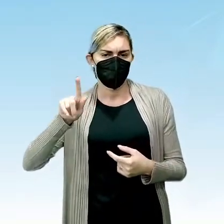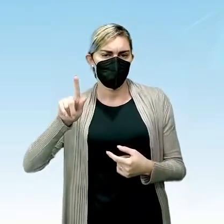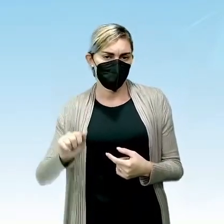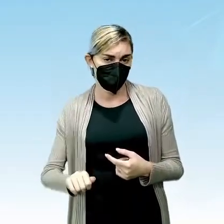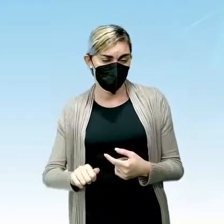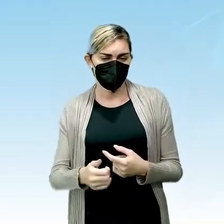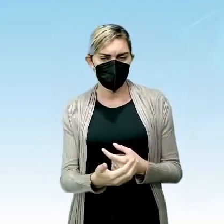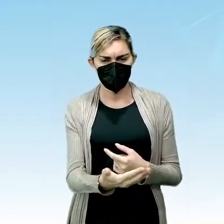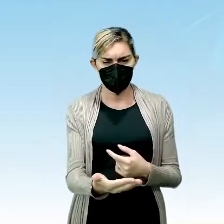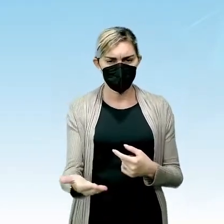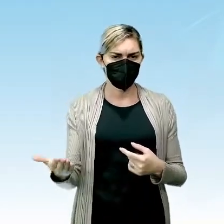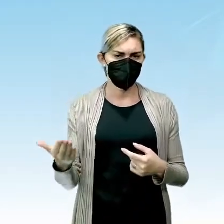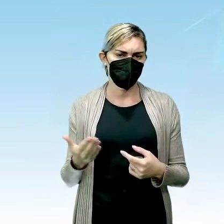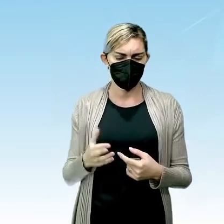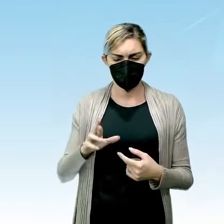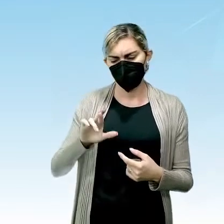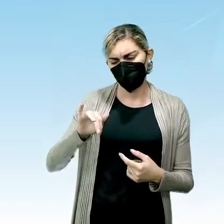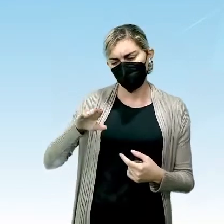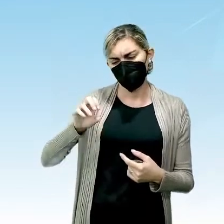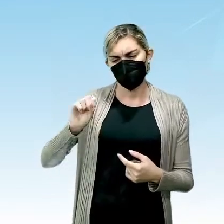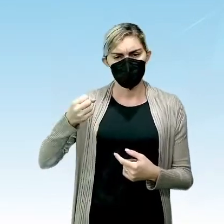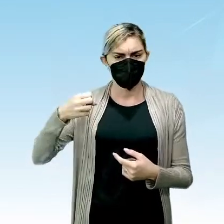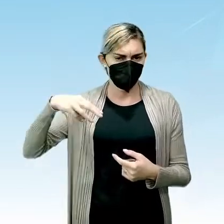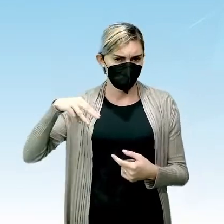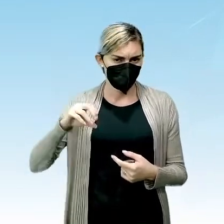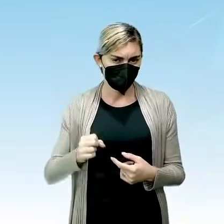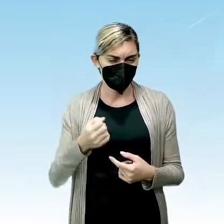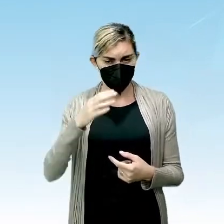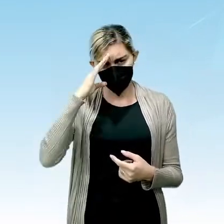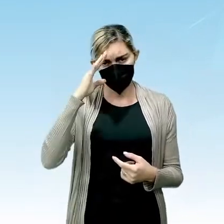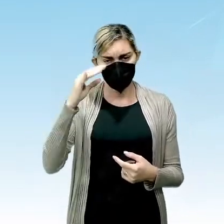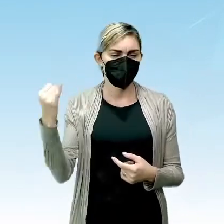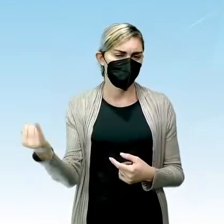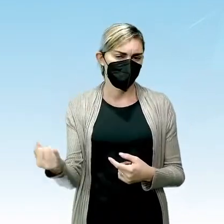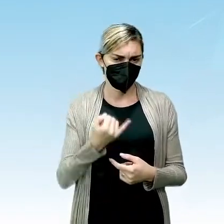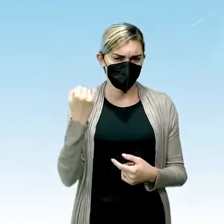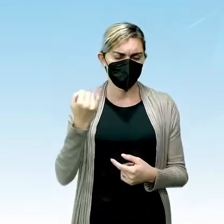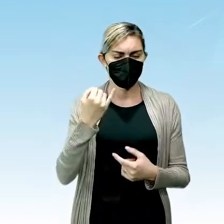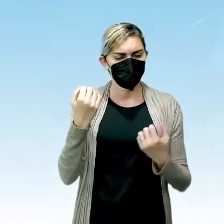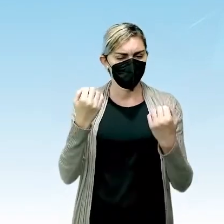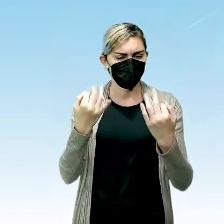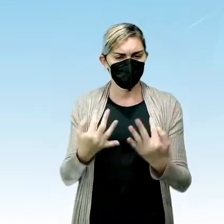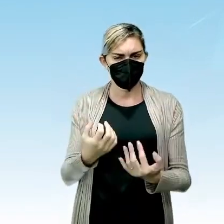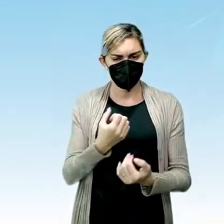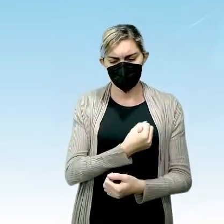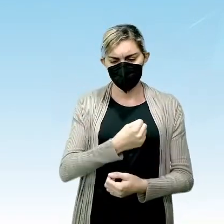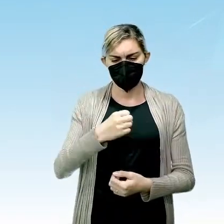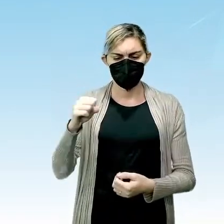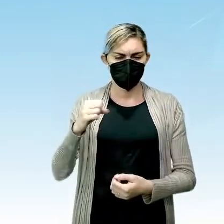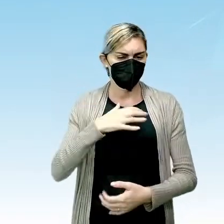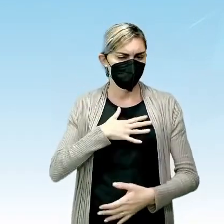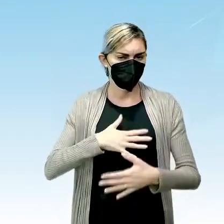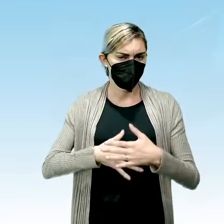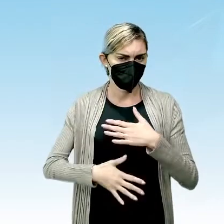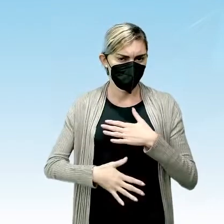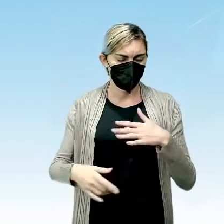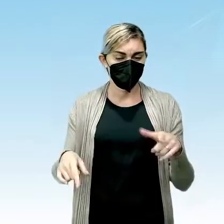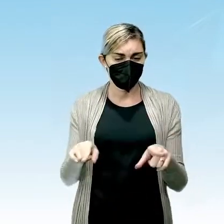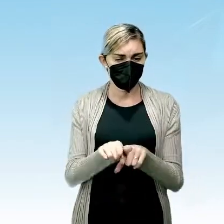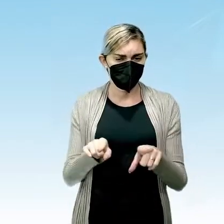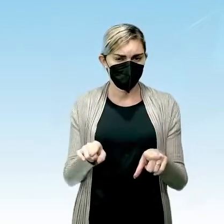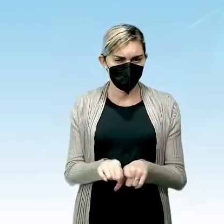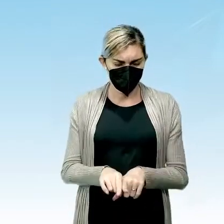trata dos lisossomos, elas são fundamentais para a defesa do nosso corpo, pois também elas irão